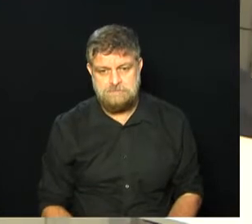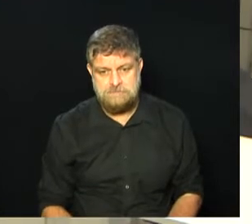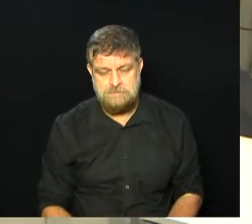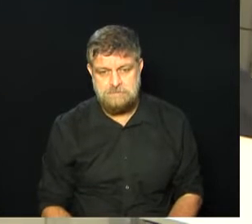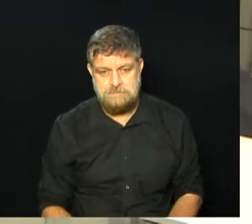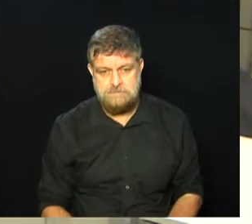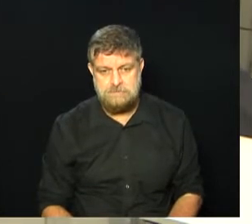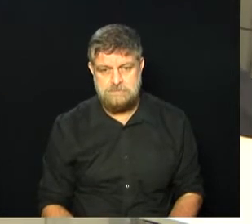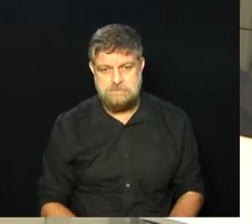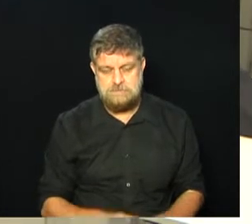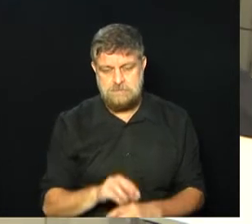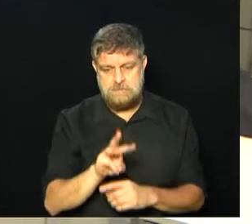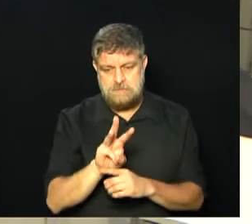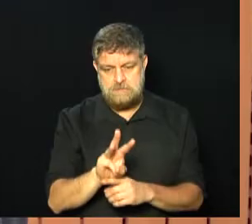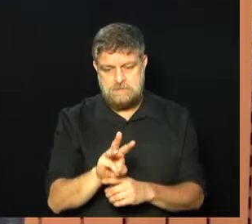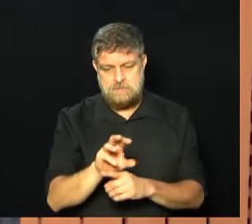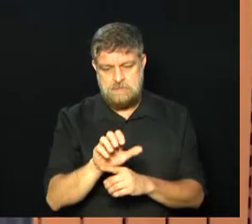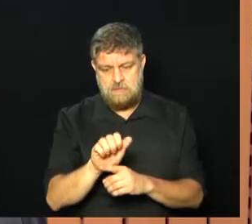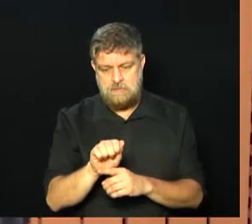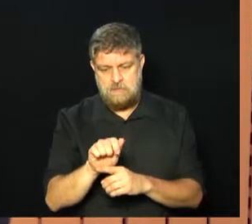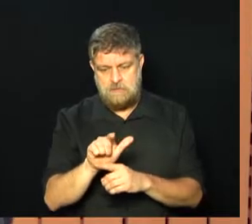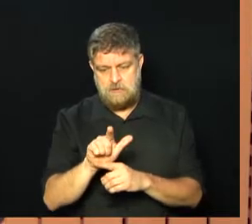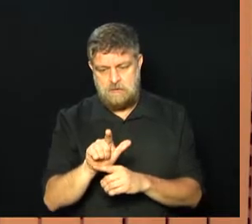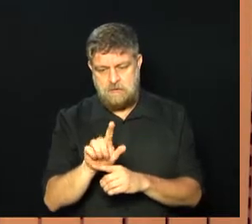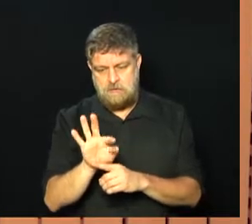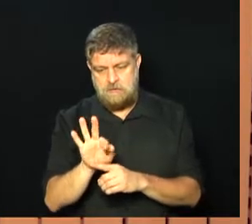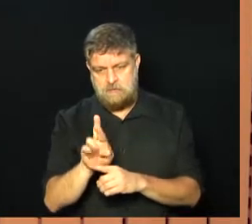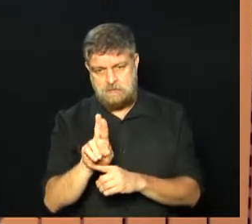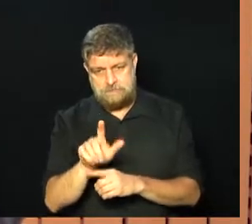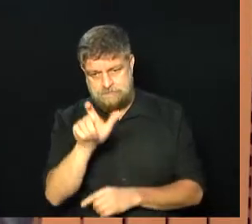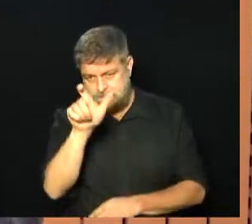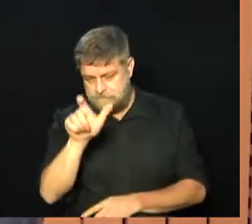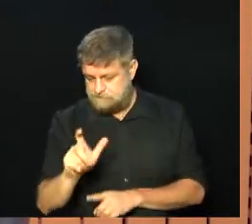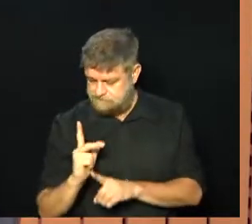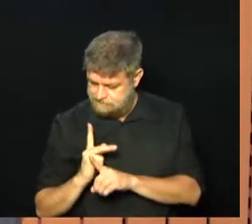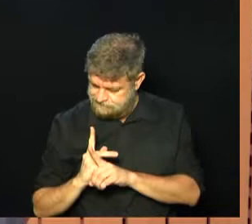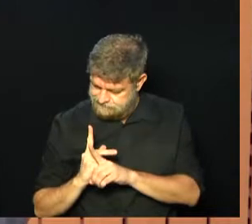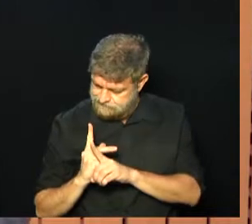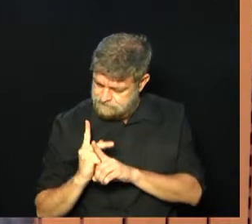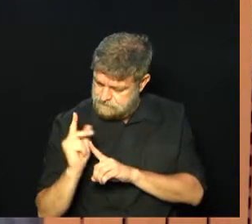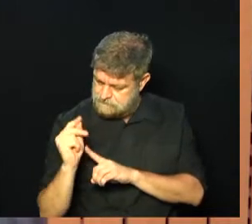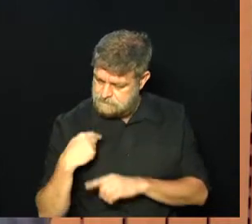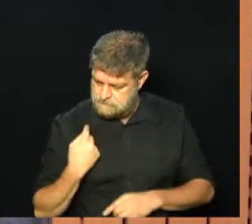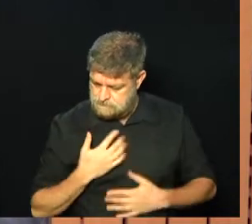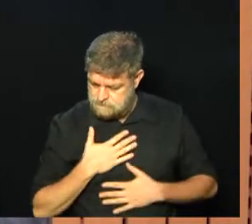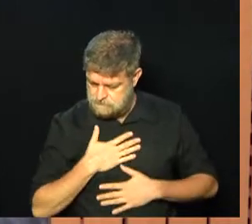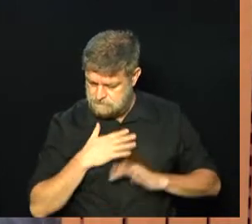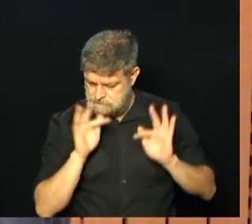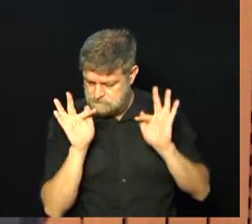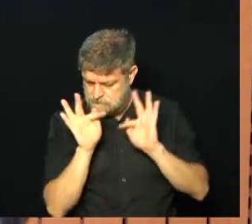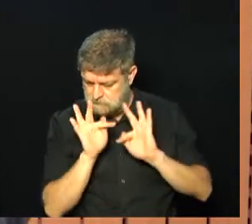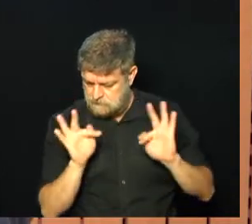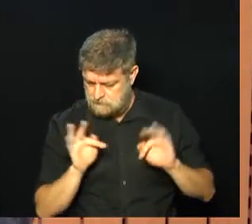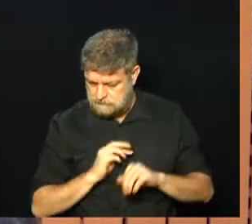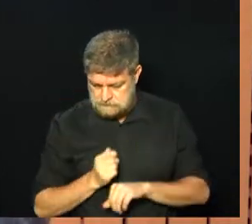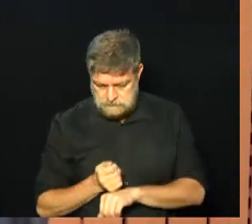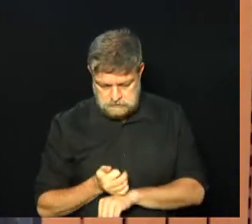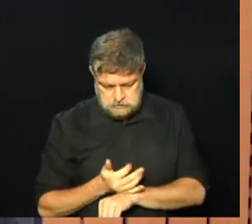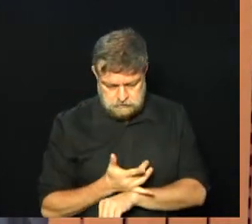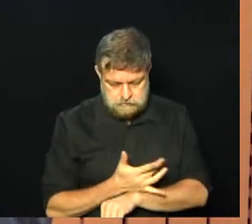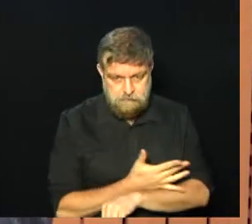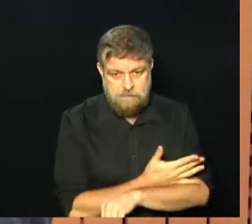Seu Walter, o senhor é um vitorioso, a gente fica muito feliz e até emocionado, comovido com essas